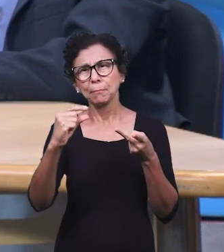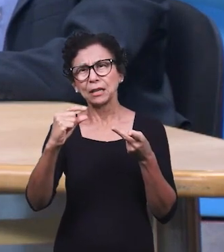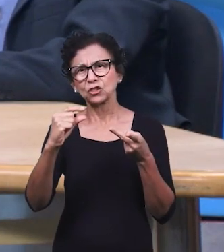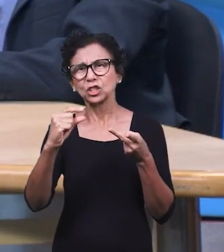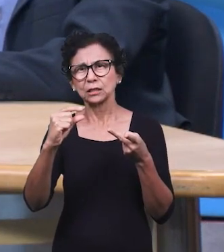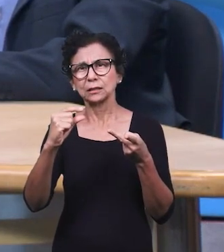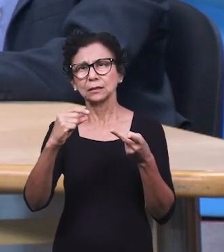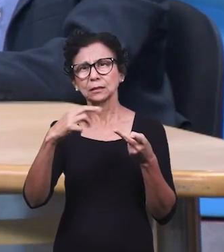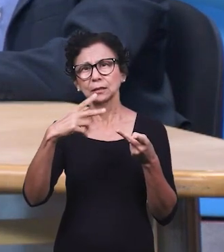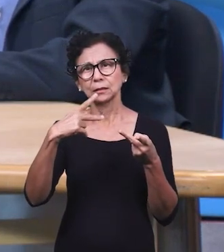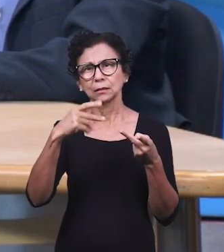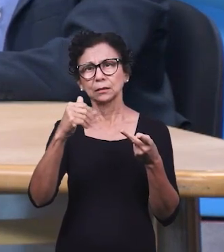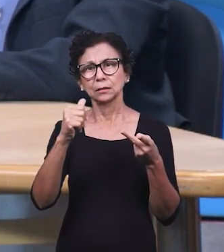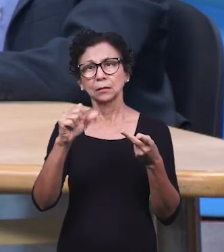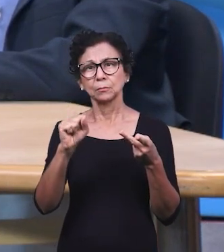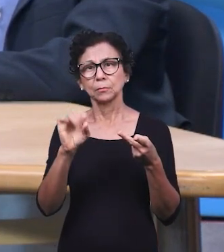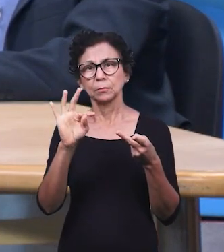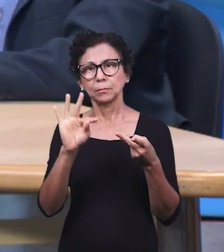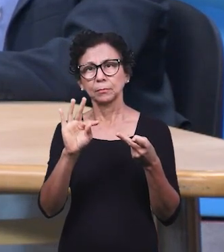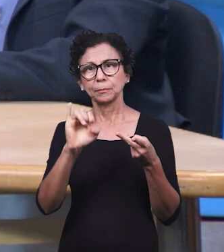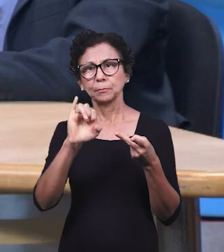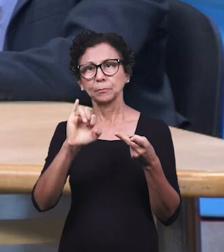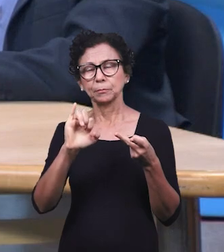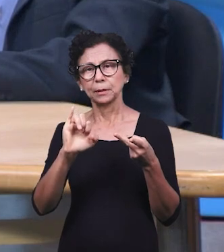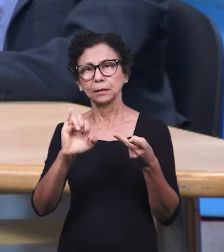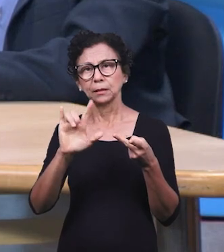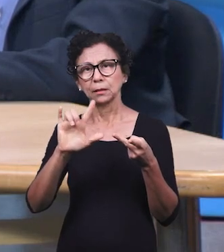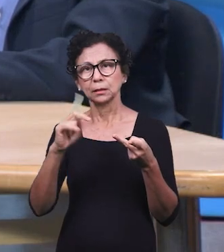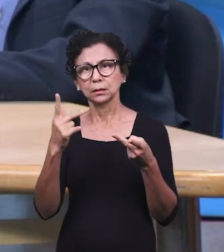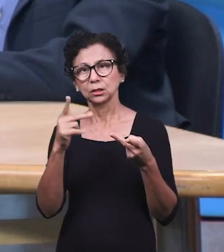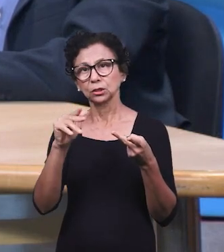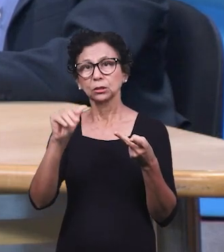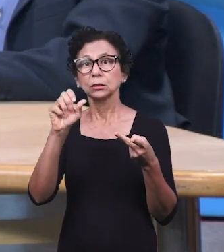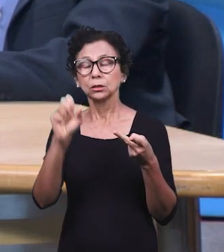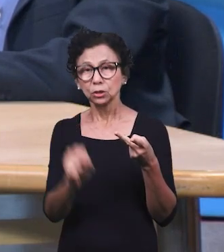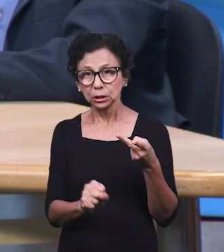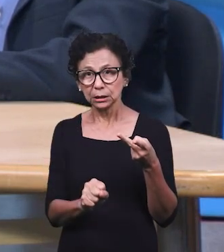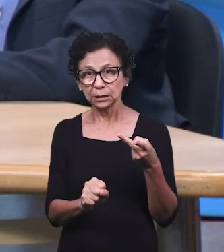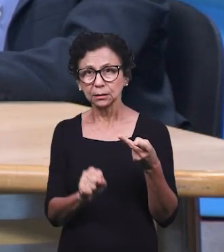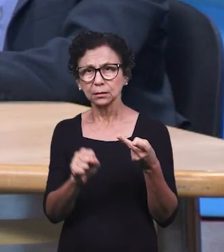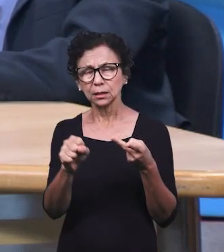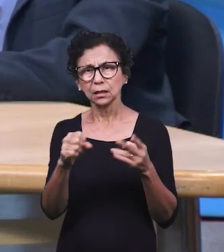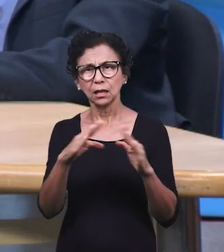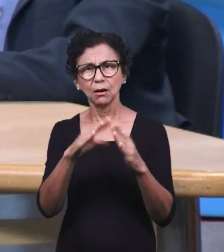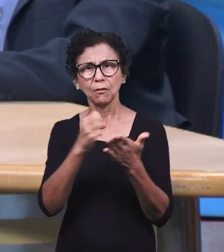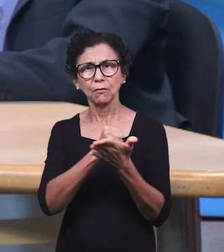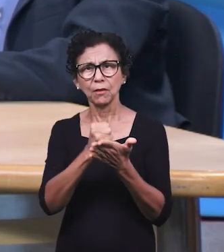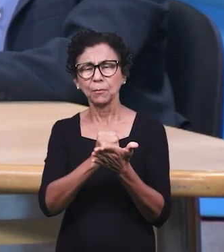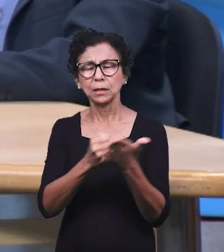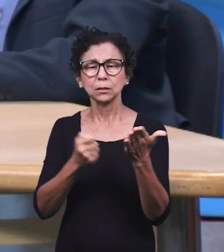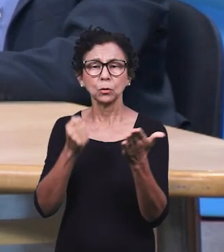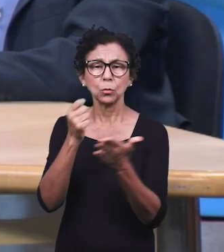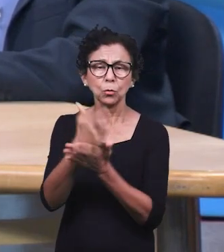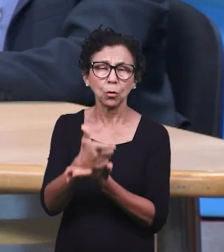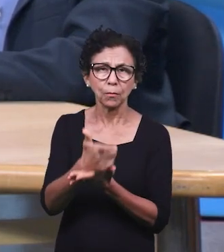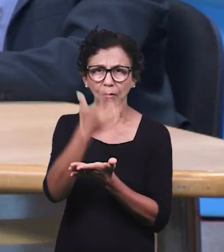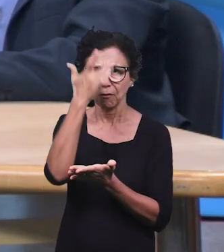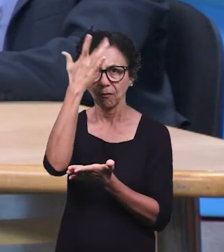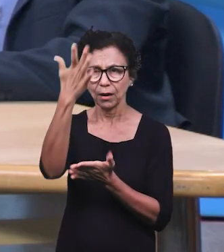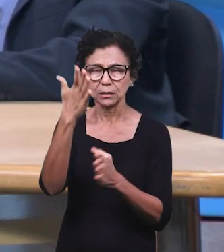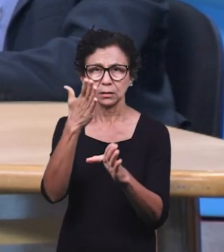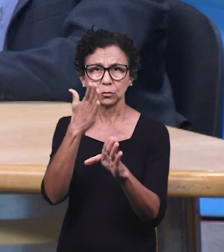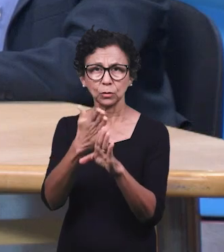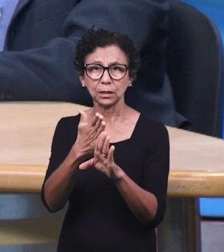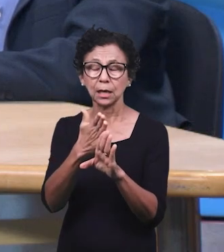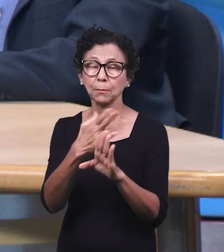na farmácia. Elas podem ser usadas para poder fazer essa higienização também. É muito fácil encontrar. Agora,